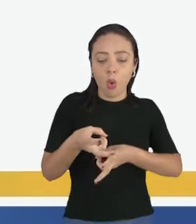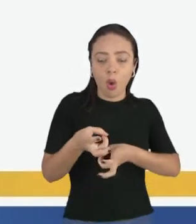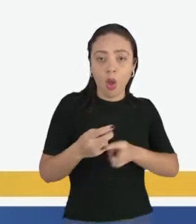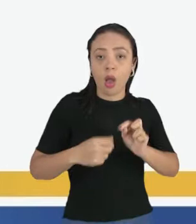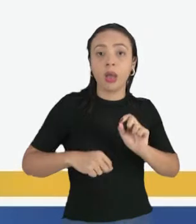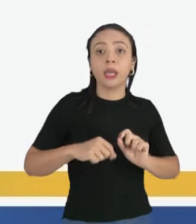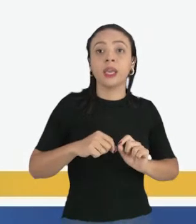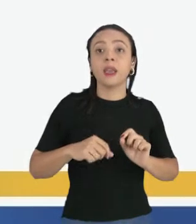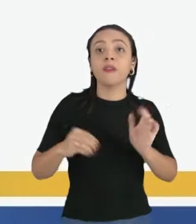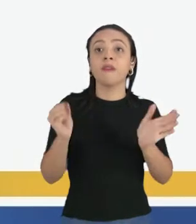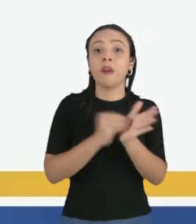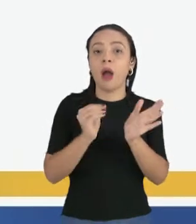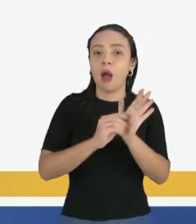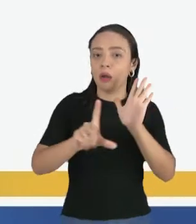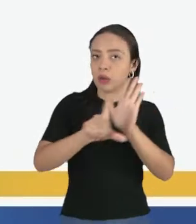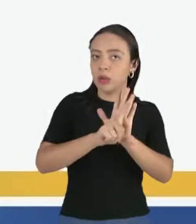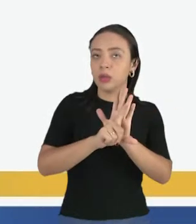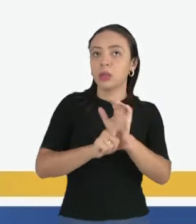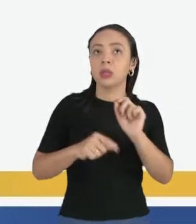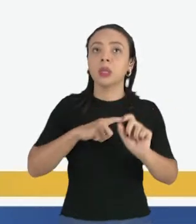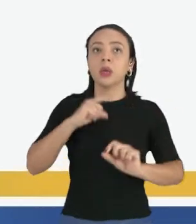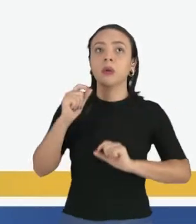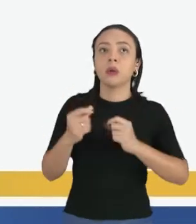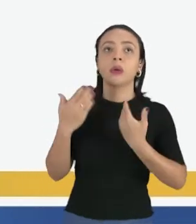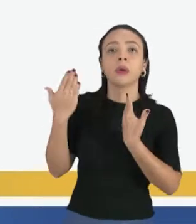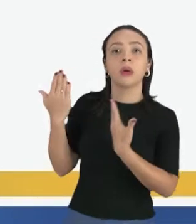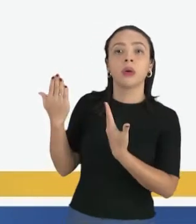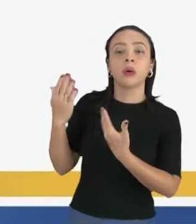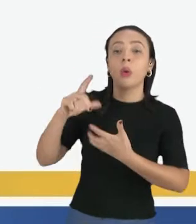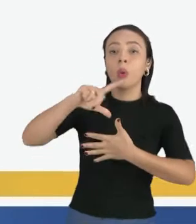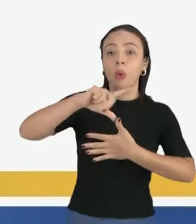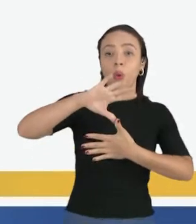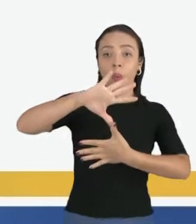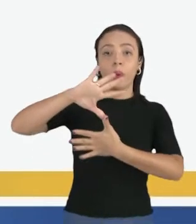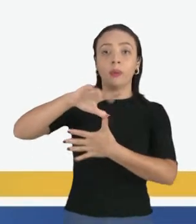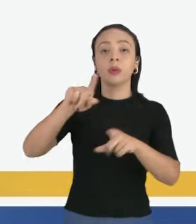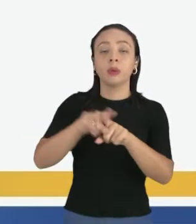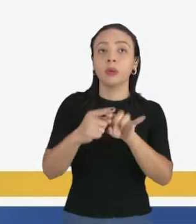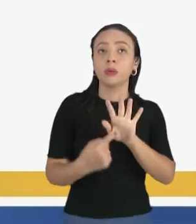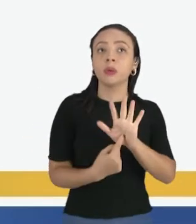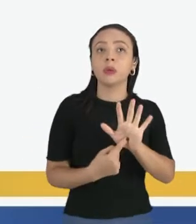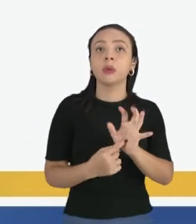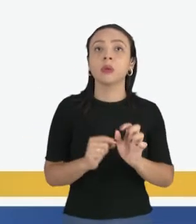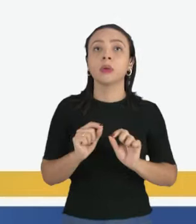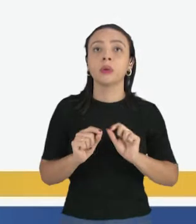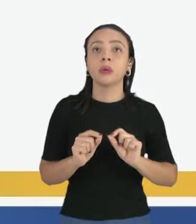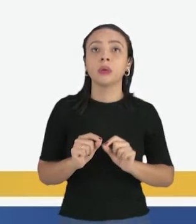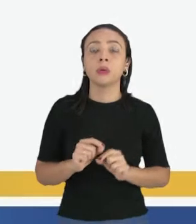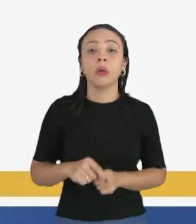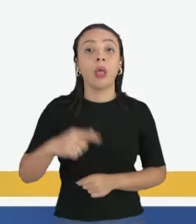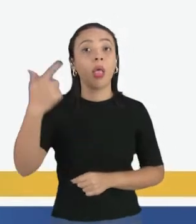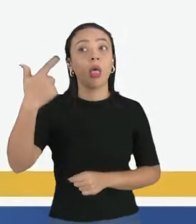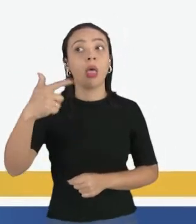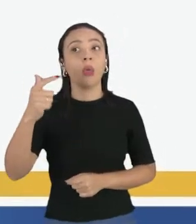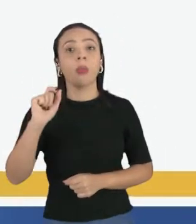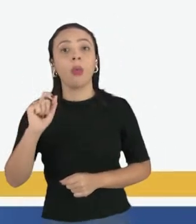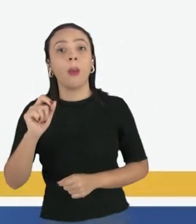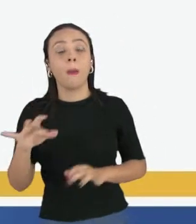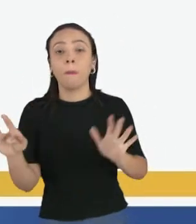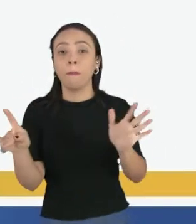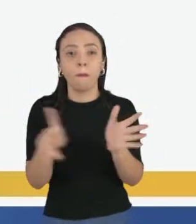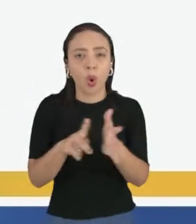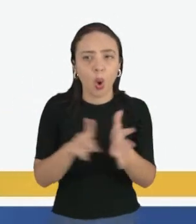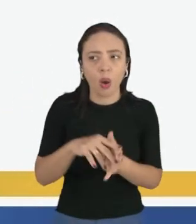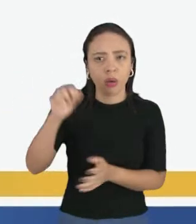protegidas, tem-se aí na sua tela um mapa que mostra que, como disse anteriormente, não é uma realidade específica apenas